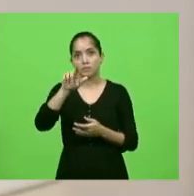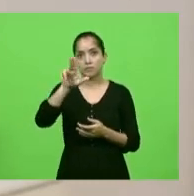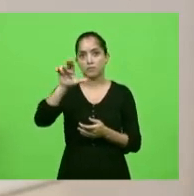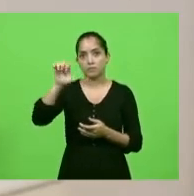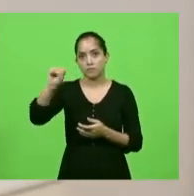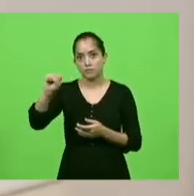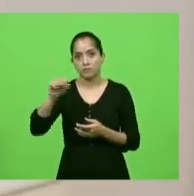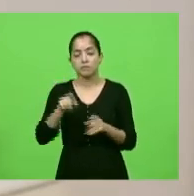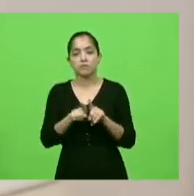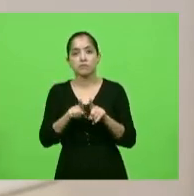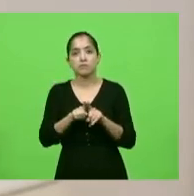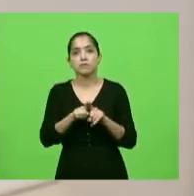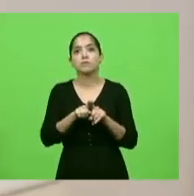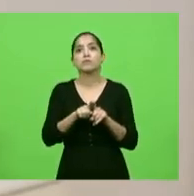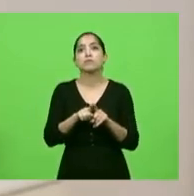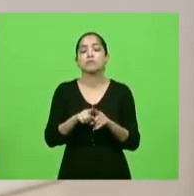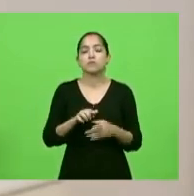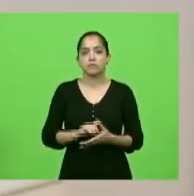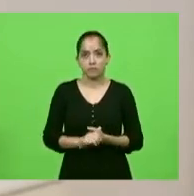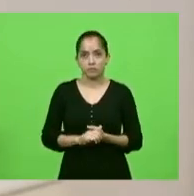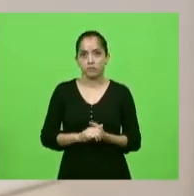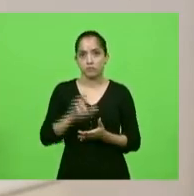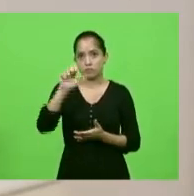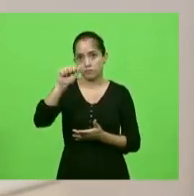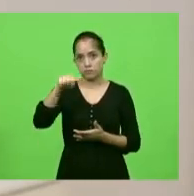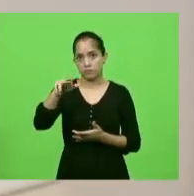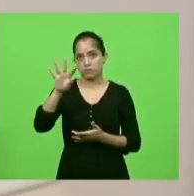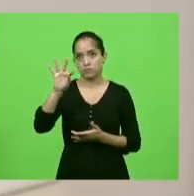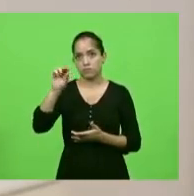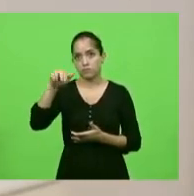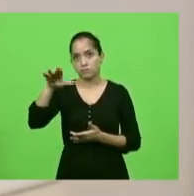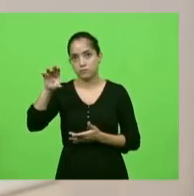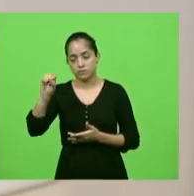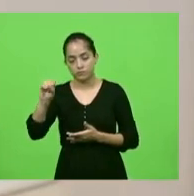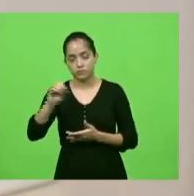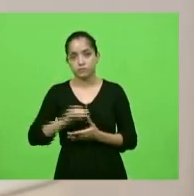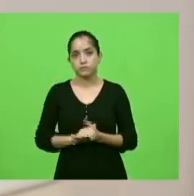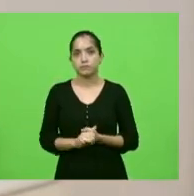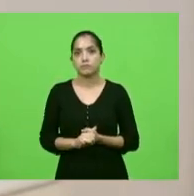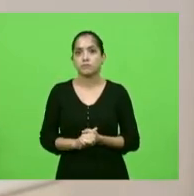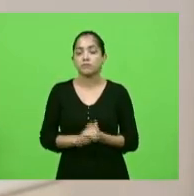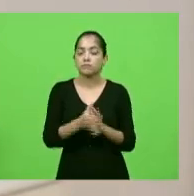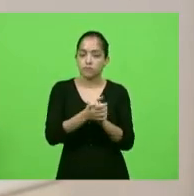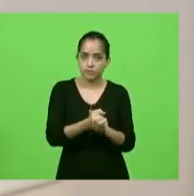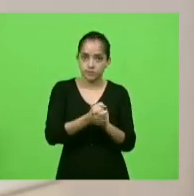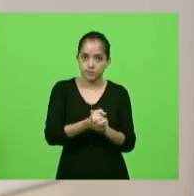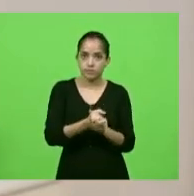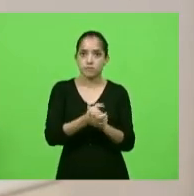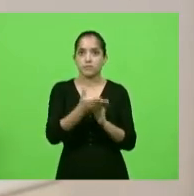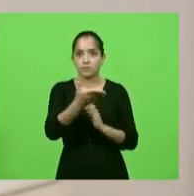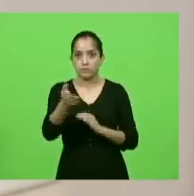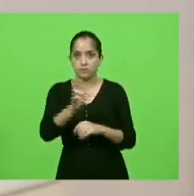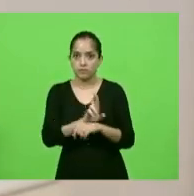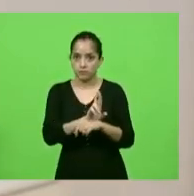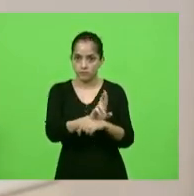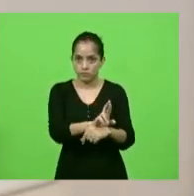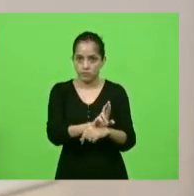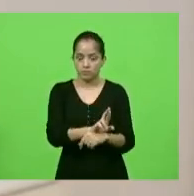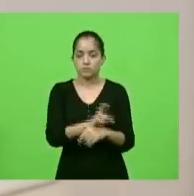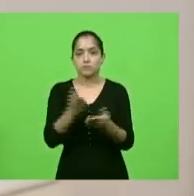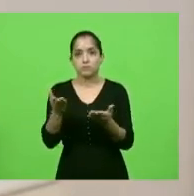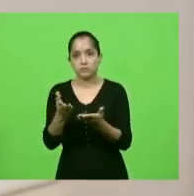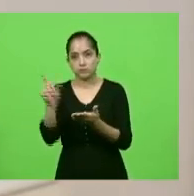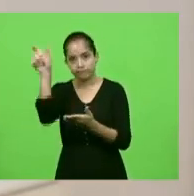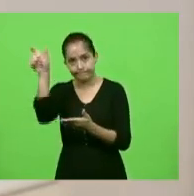e desembargador Luiz Antônio Zanini Forneroli. Meus cumprimentos também aos representantes e o